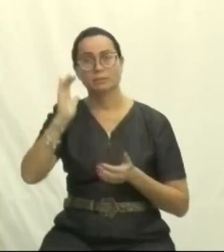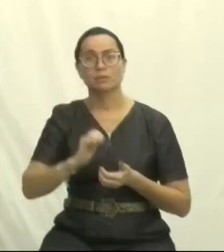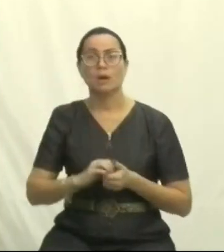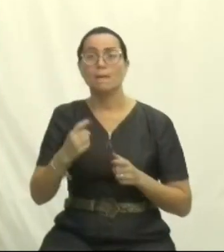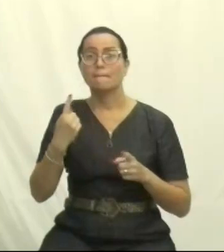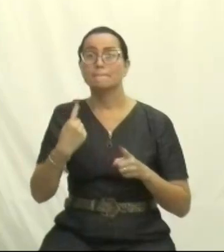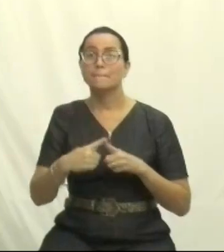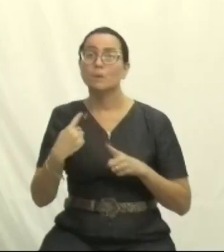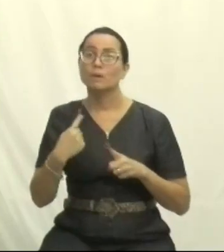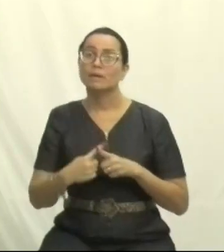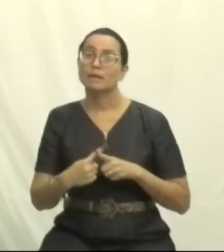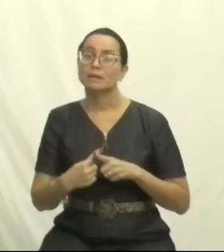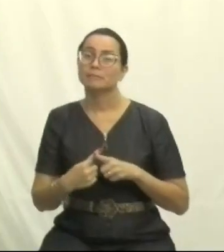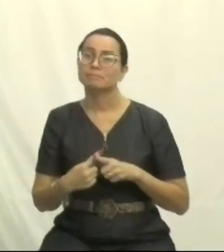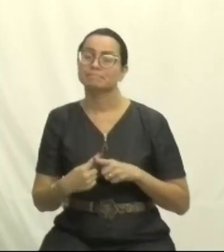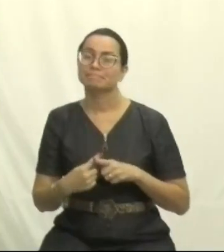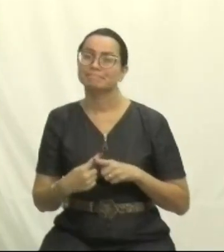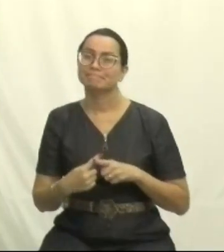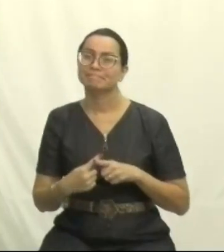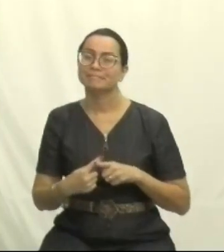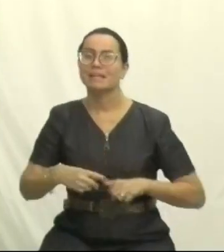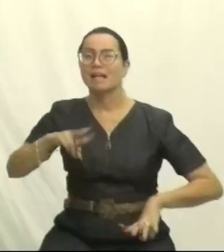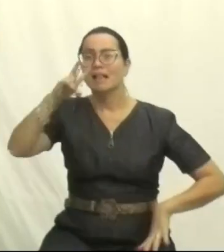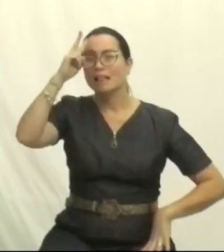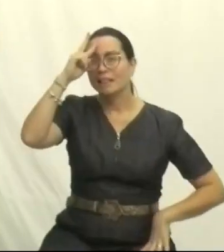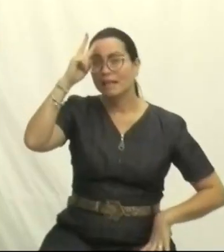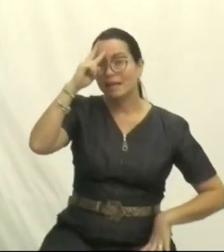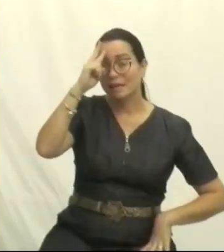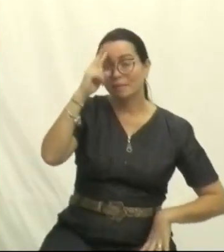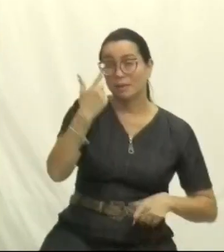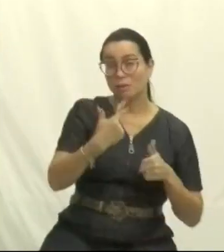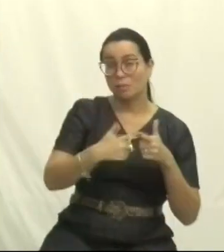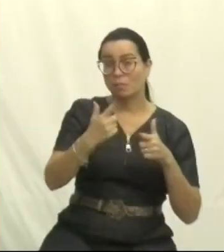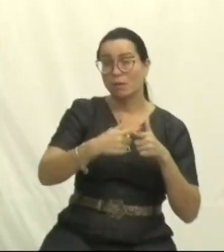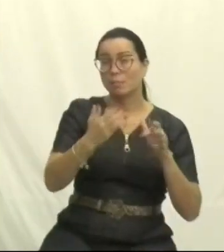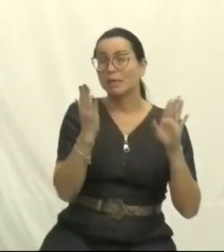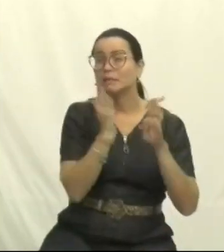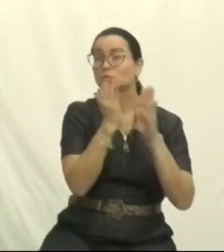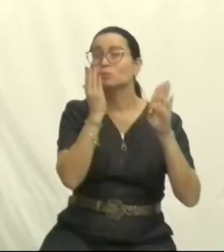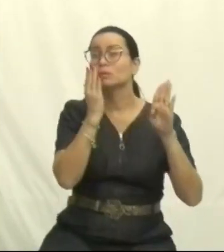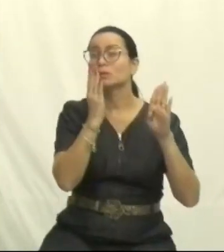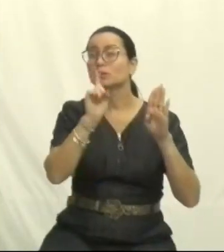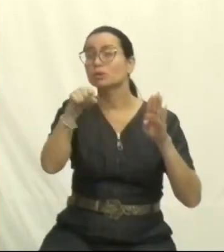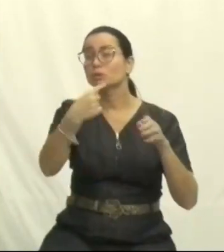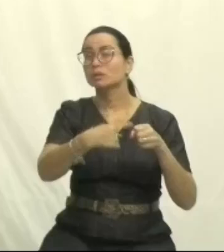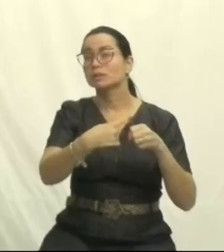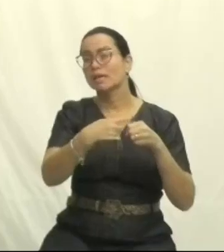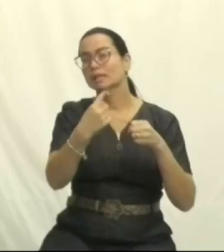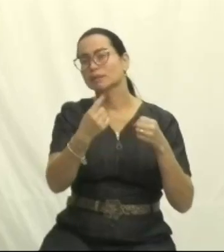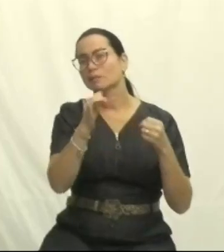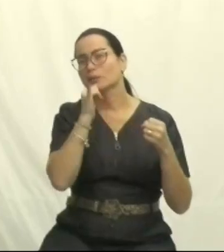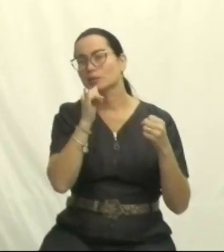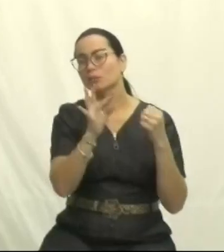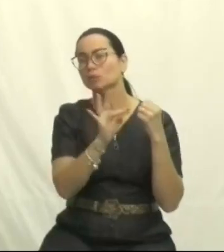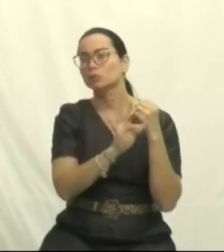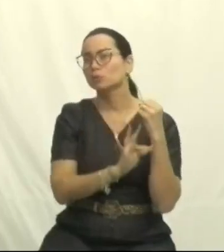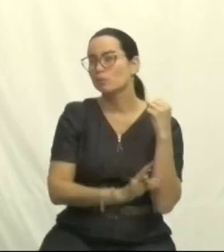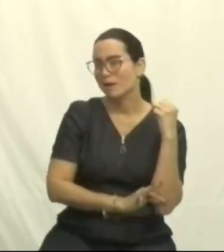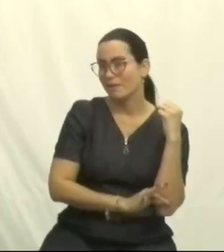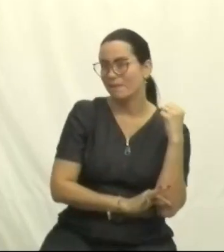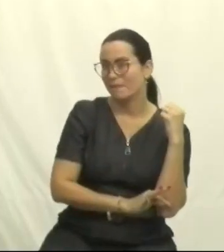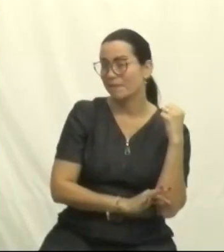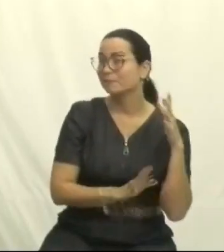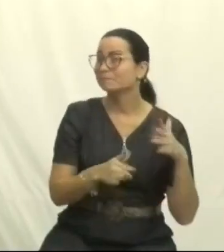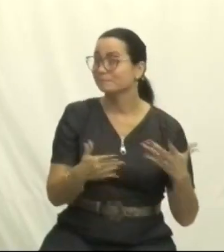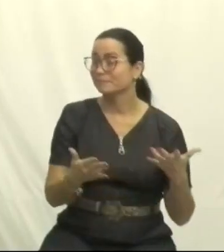prestadoras citadas naquela operação, inclusive parcerias. Então, isso precisa ser esclarecido.